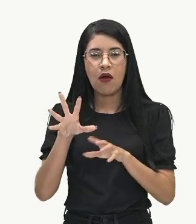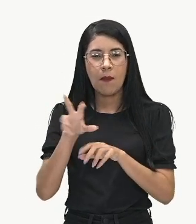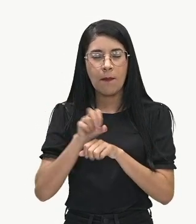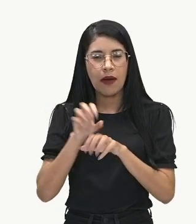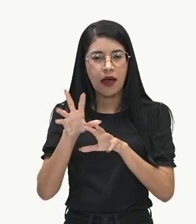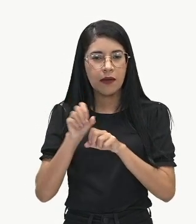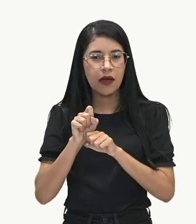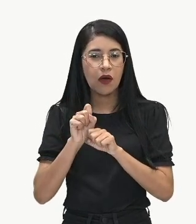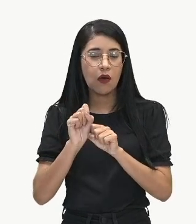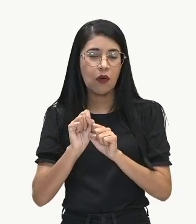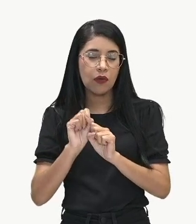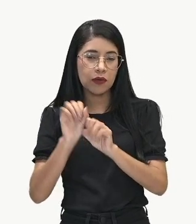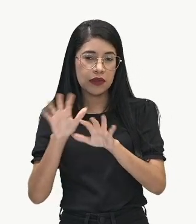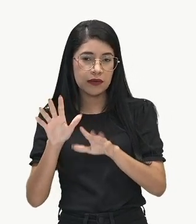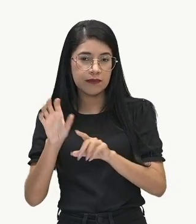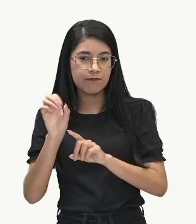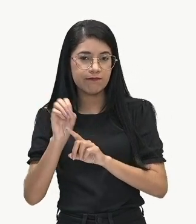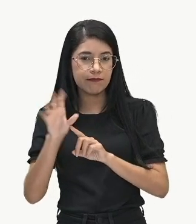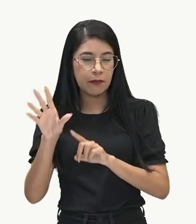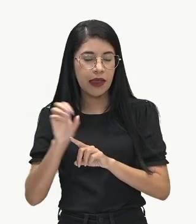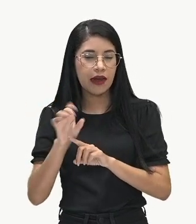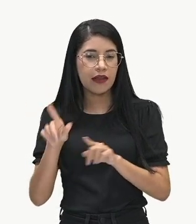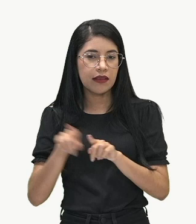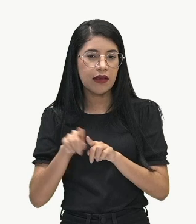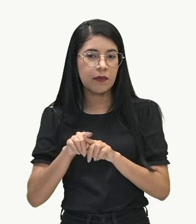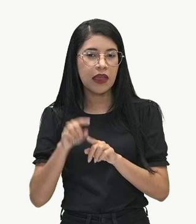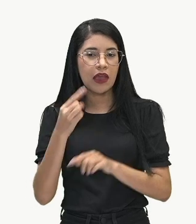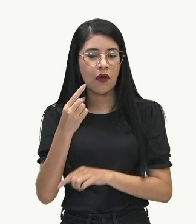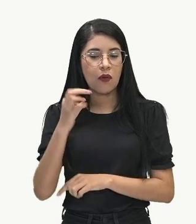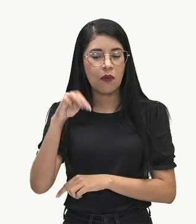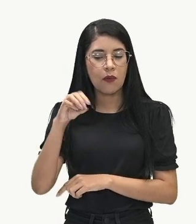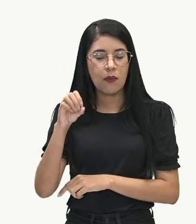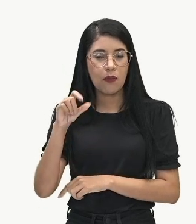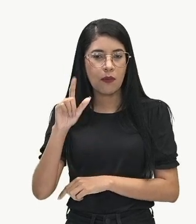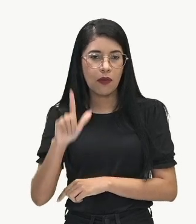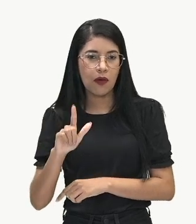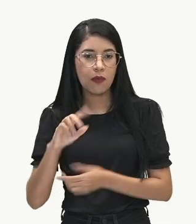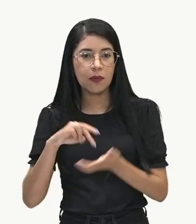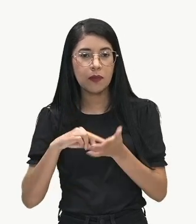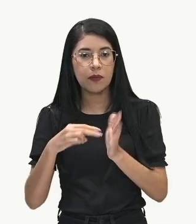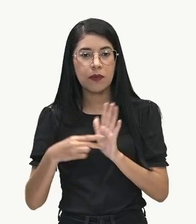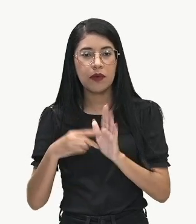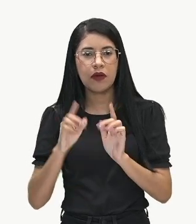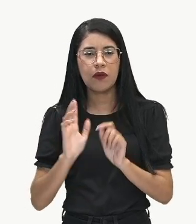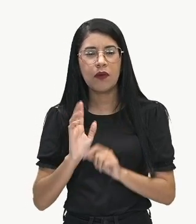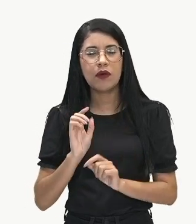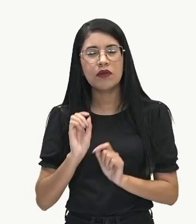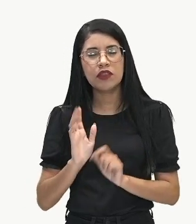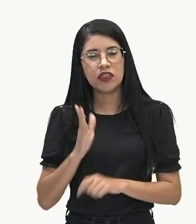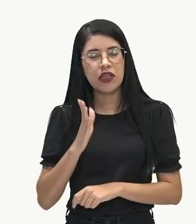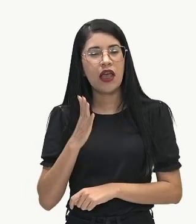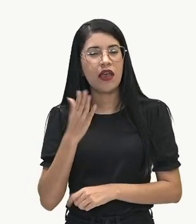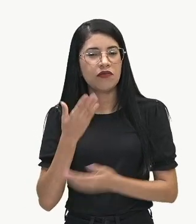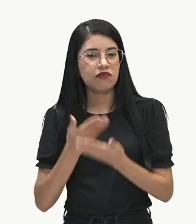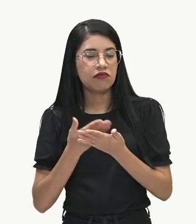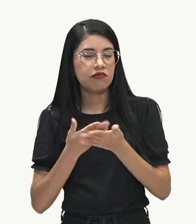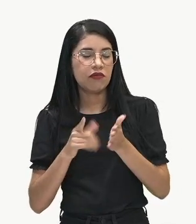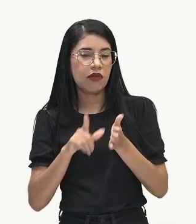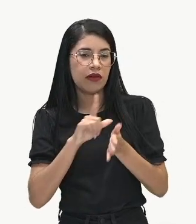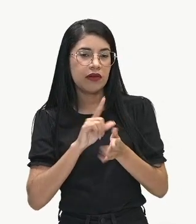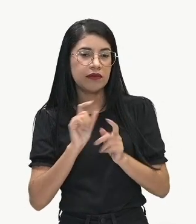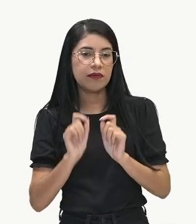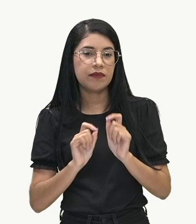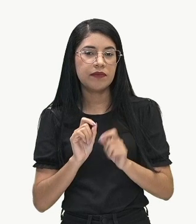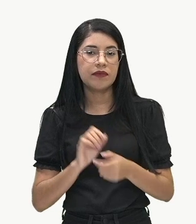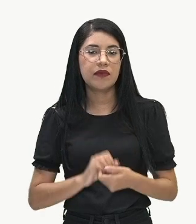formação de 1 mol. O que é 1 mol? Que você já deve ter visto, né? Nós temos